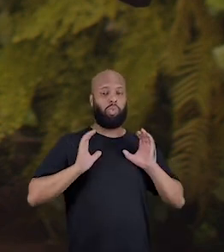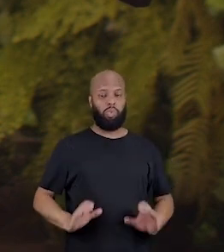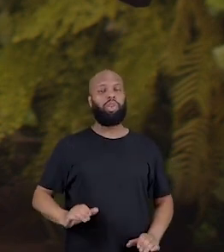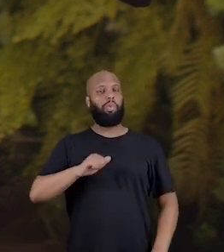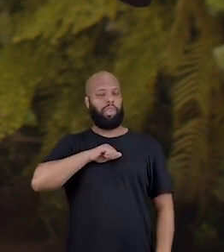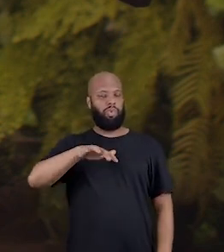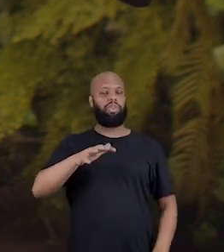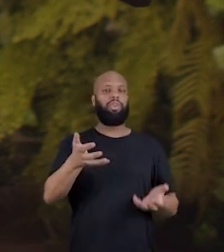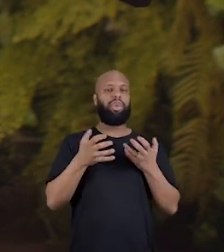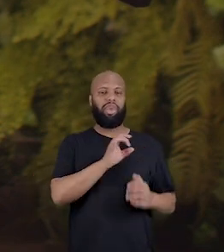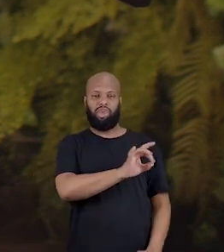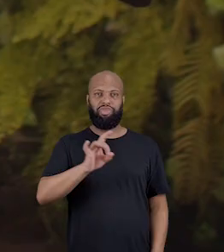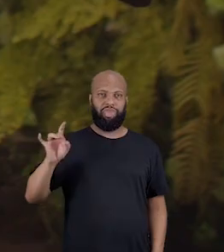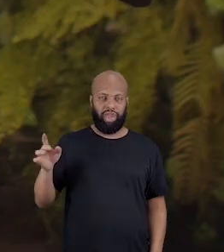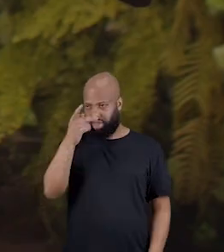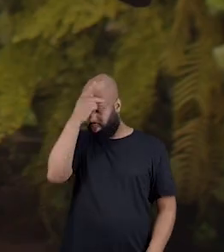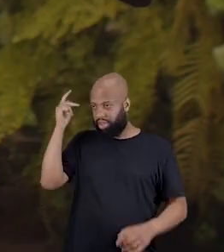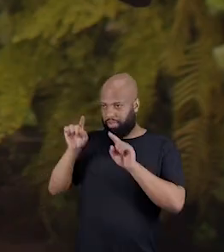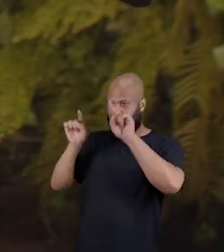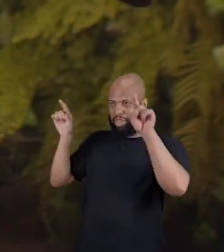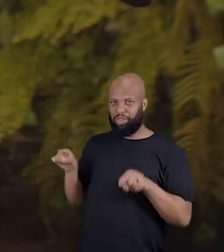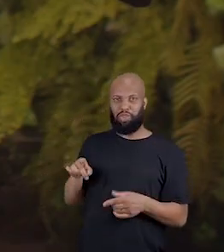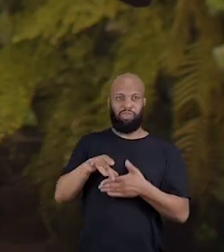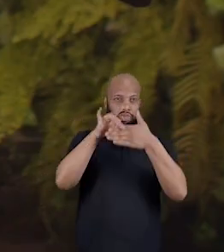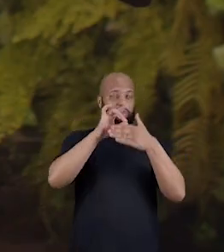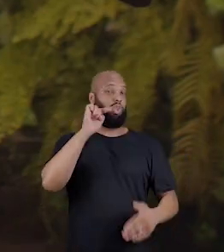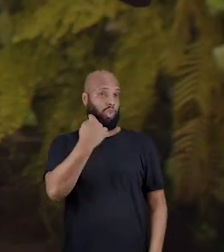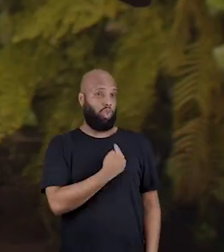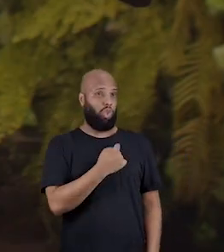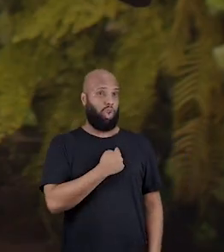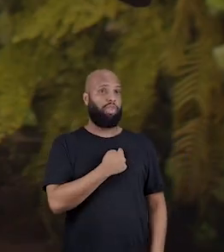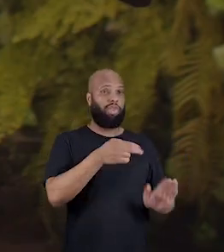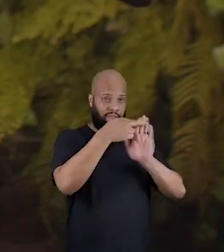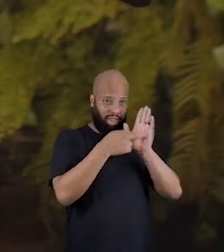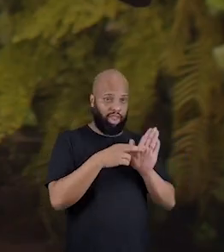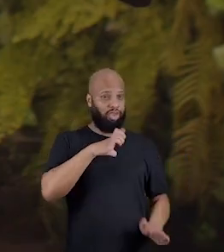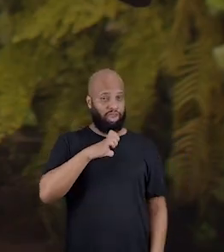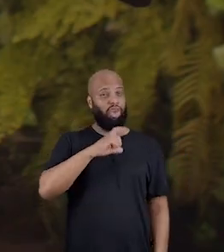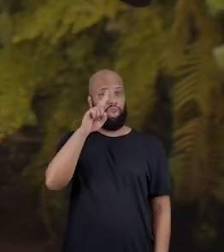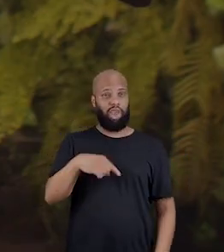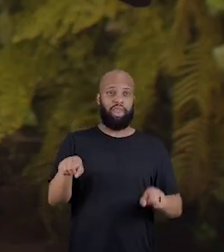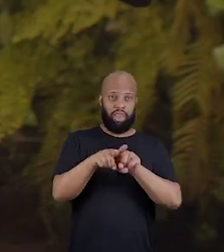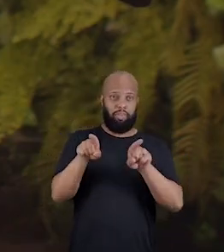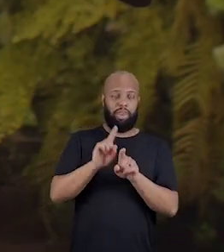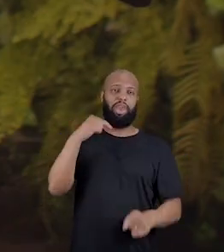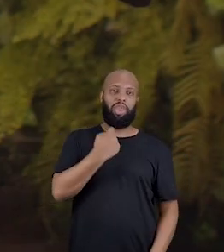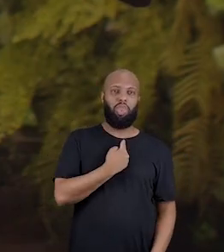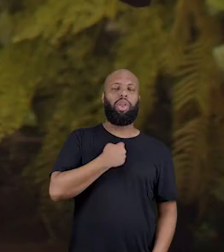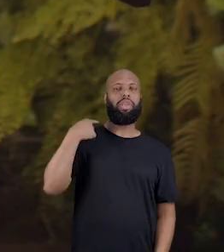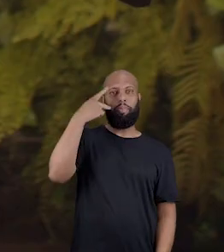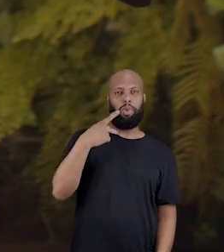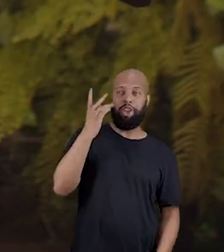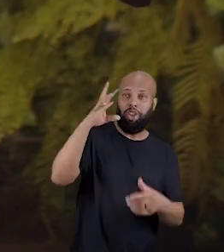são os comportamentos e atitudes que a gente espera de cada youtuber. Então, o nosso código de ética é um contorno, né? As nossas políticas de compliance.